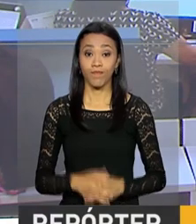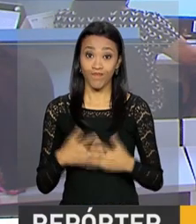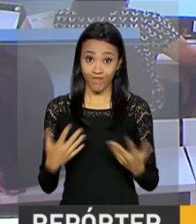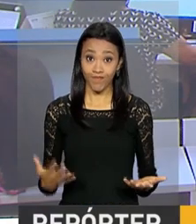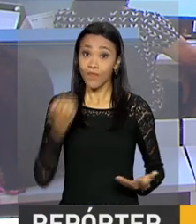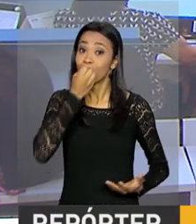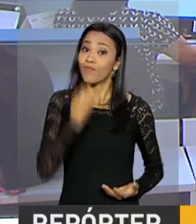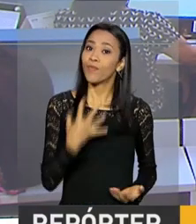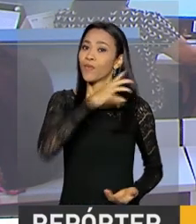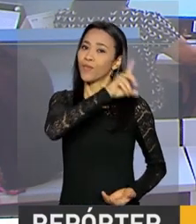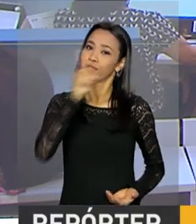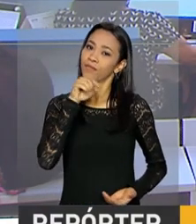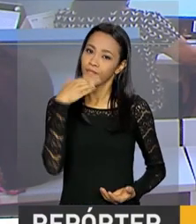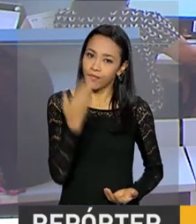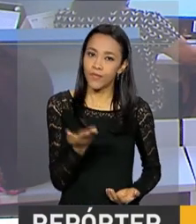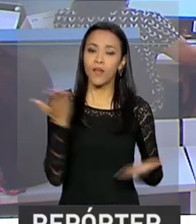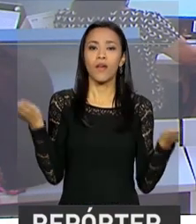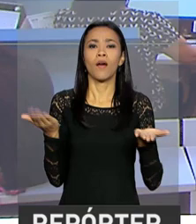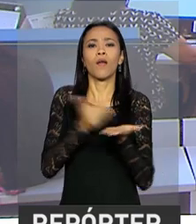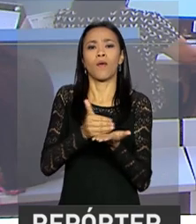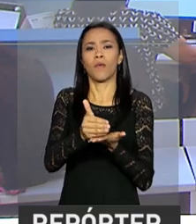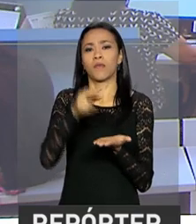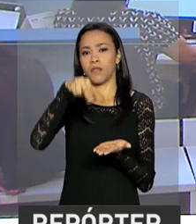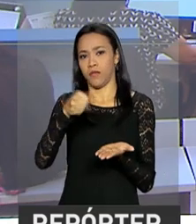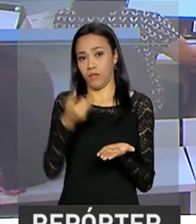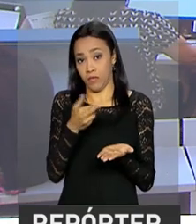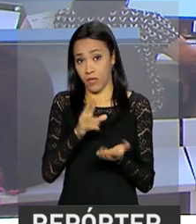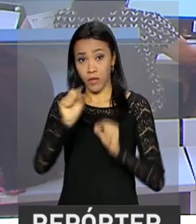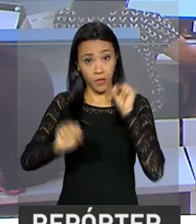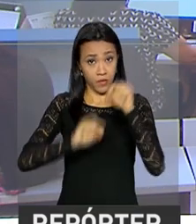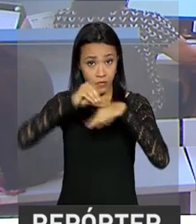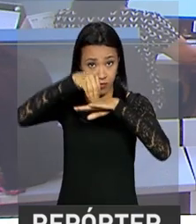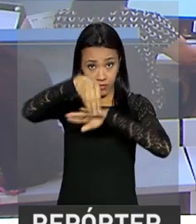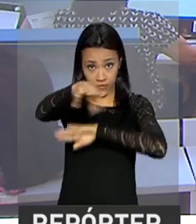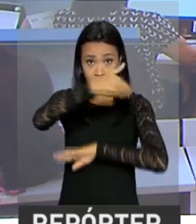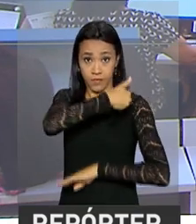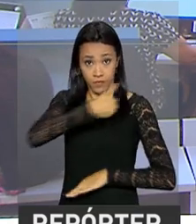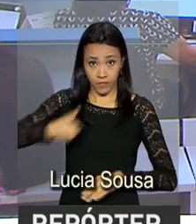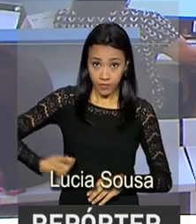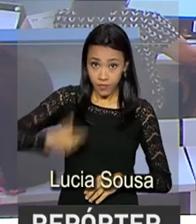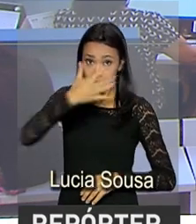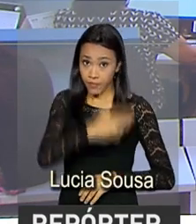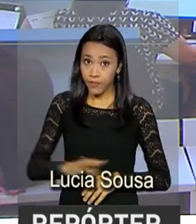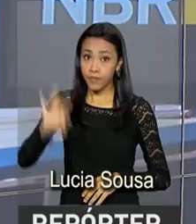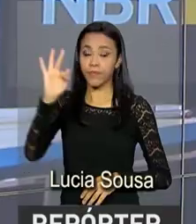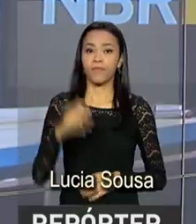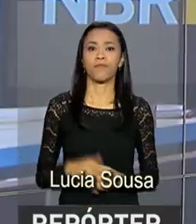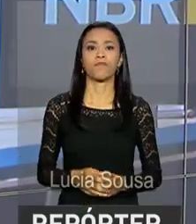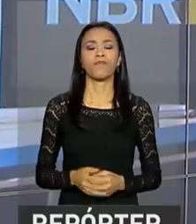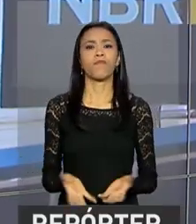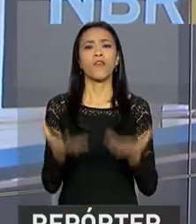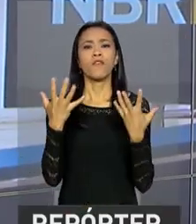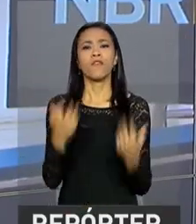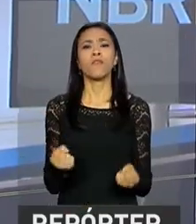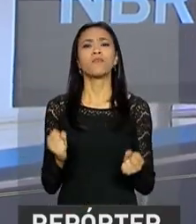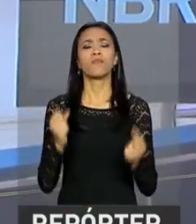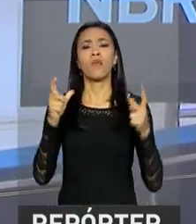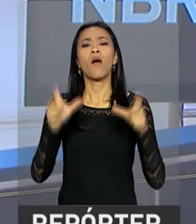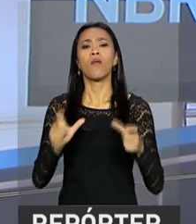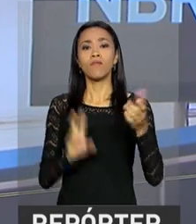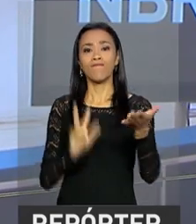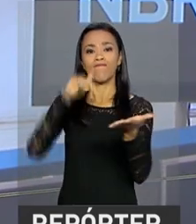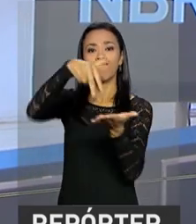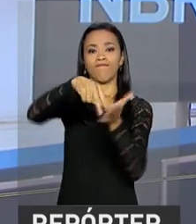Olá um bom dia para você começa agora o repórter NBR com as notícias do governo federal e vamos direto ao Palácio do